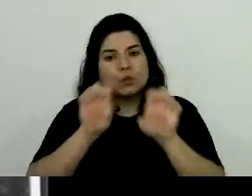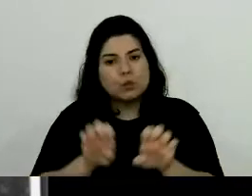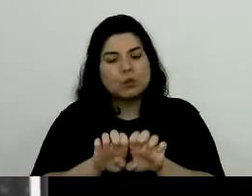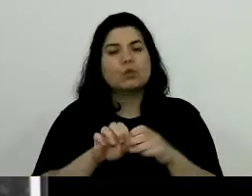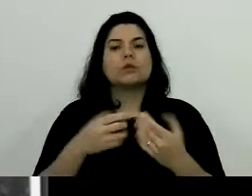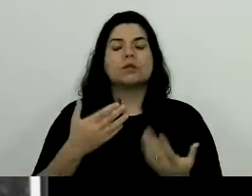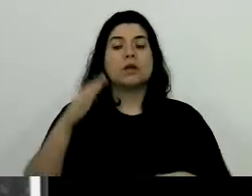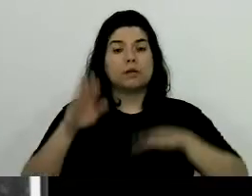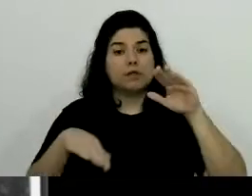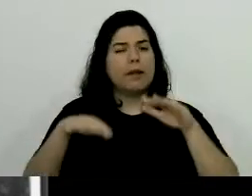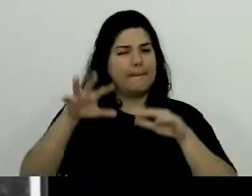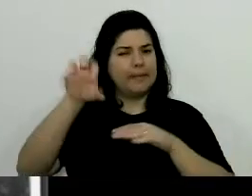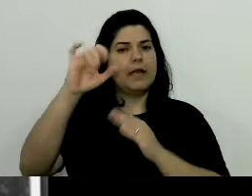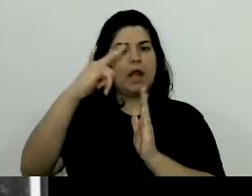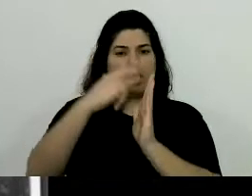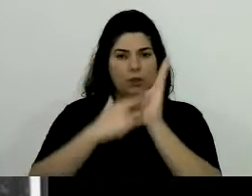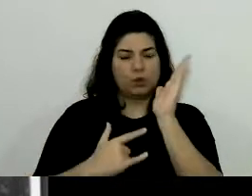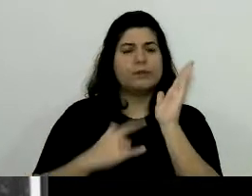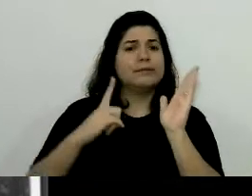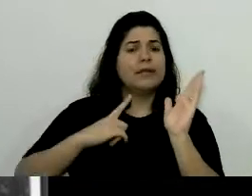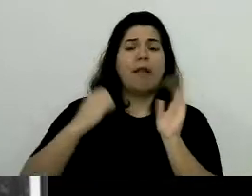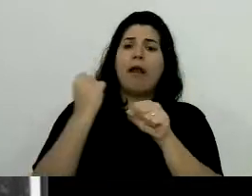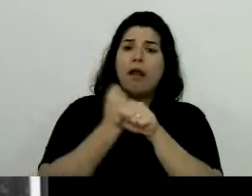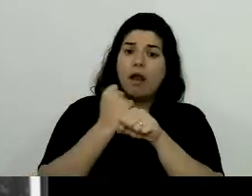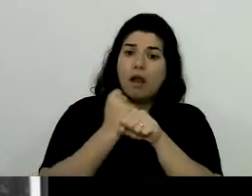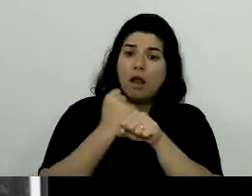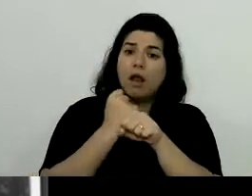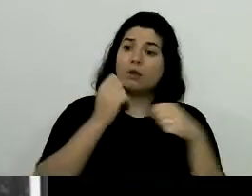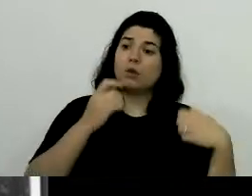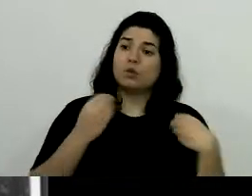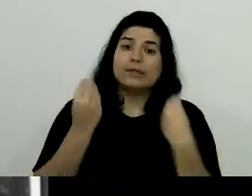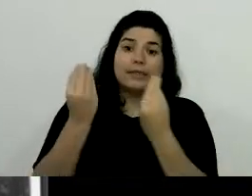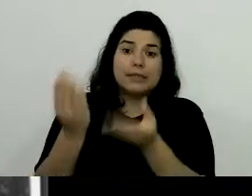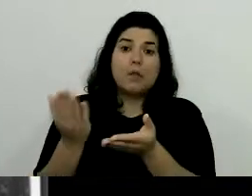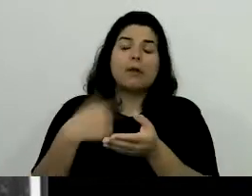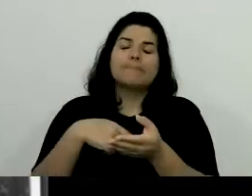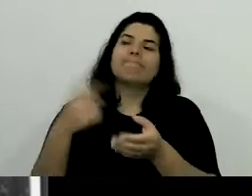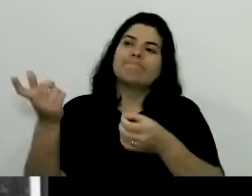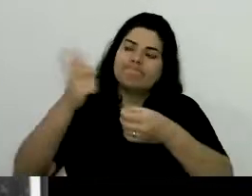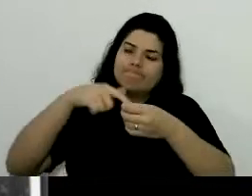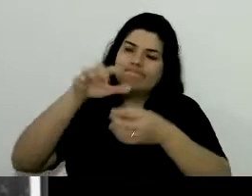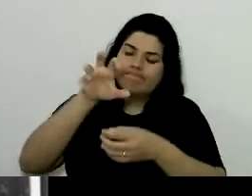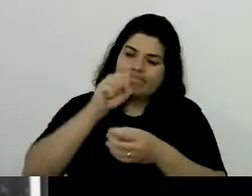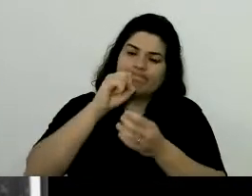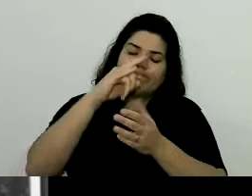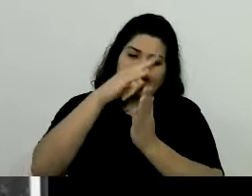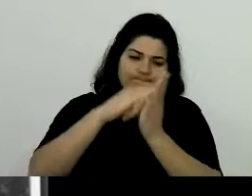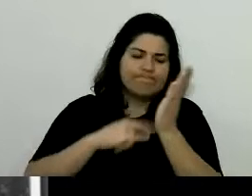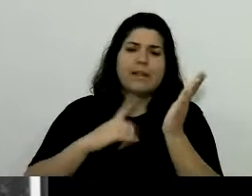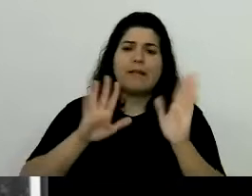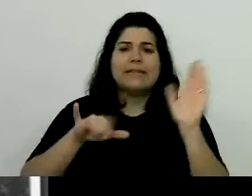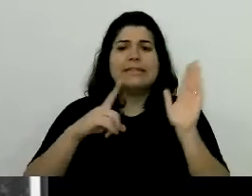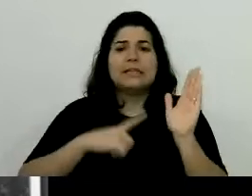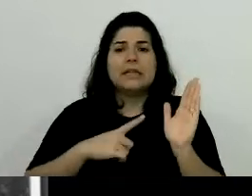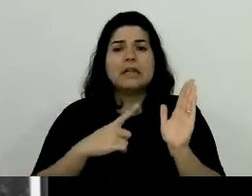gente vai pegar uma documentação, já tem anos que ela foi doada, não é? E quando a gente vai voltar, né, a esse momento, a gente tem poucos